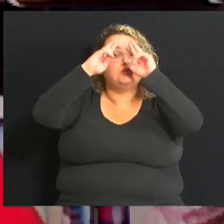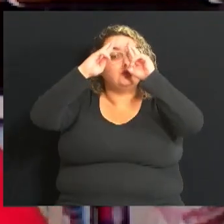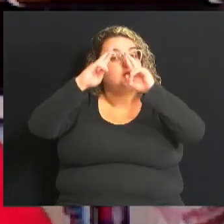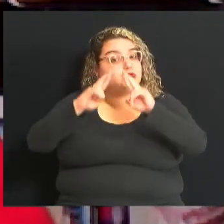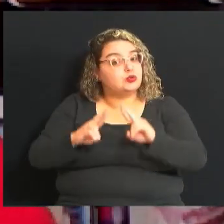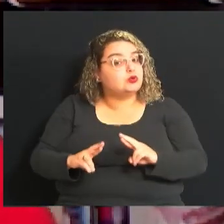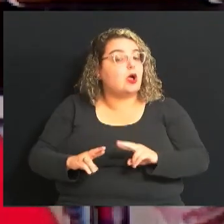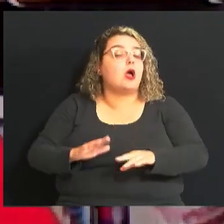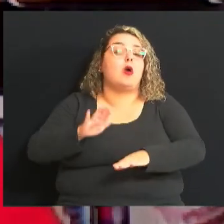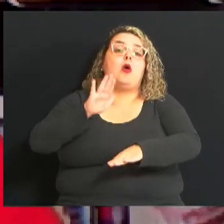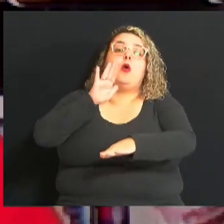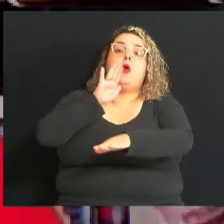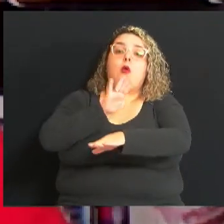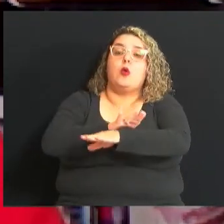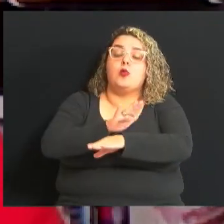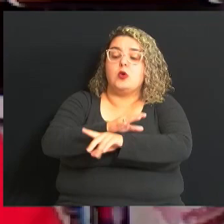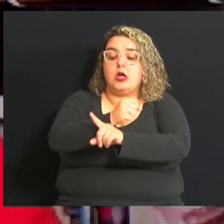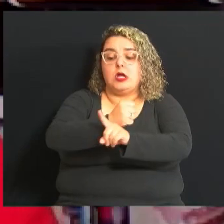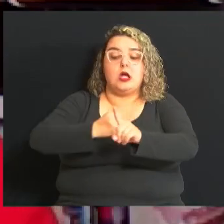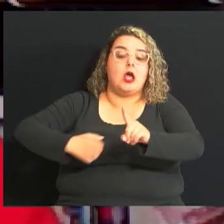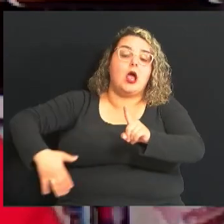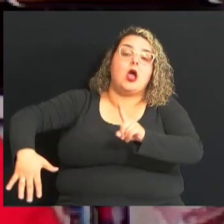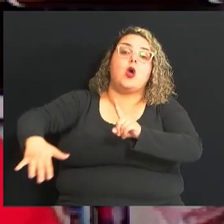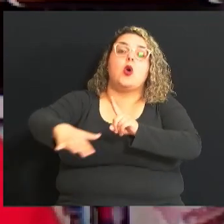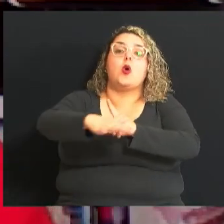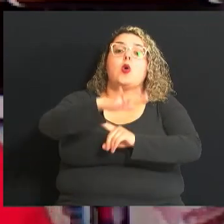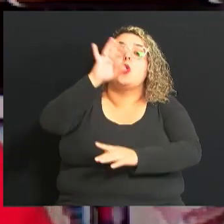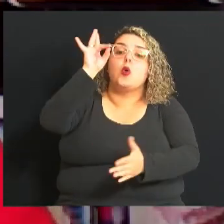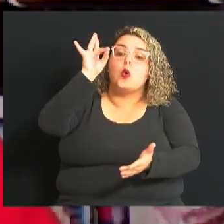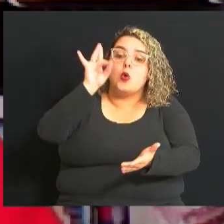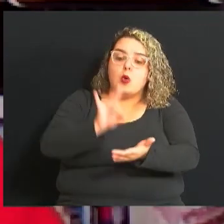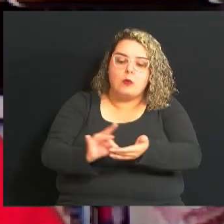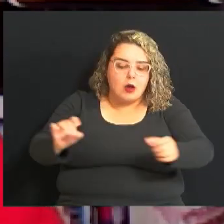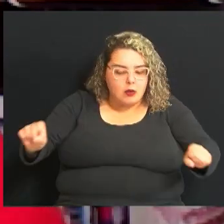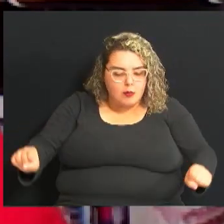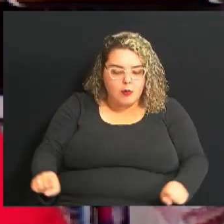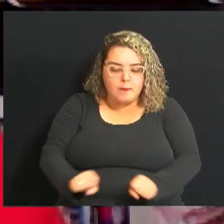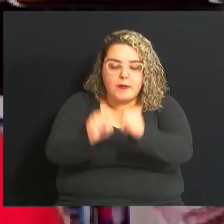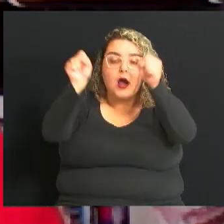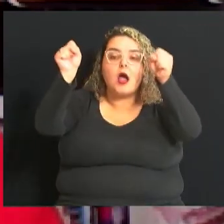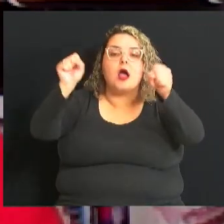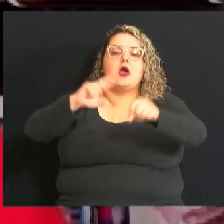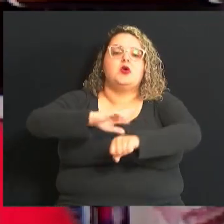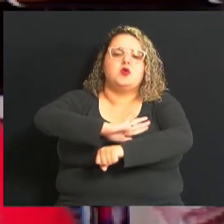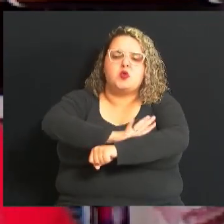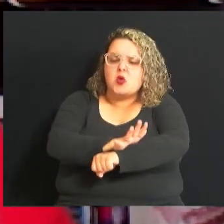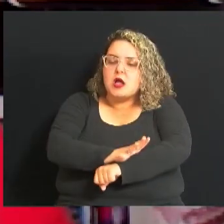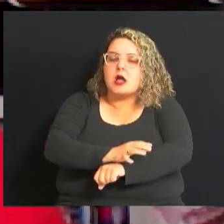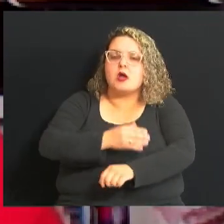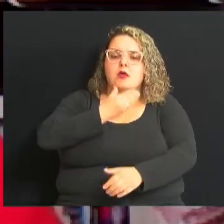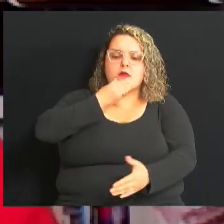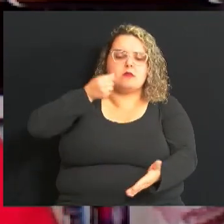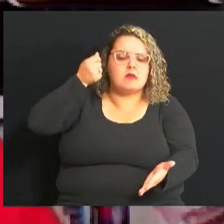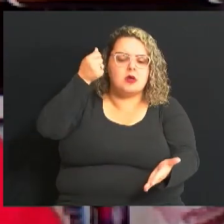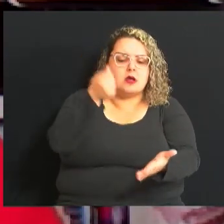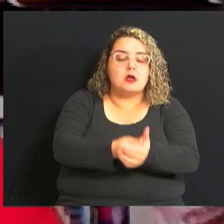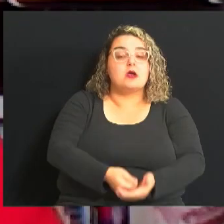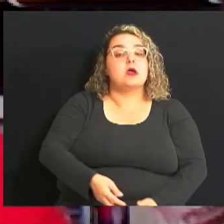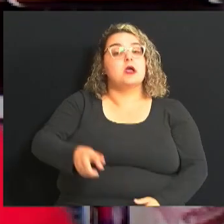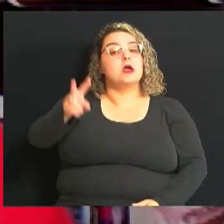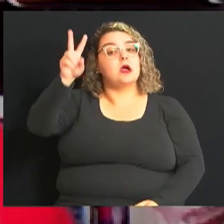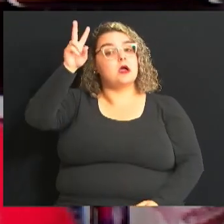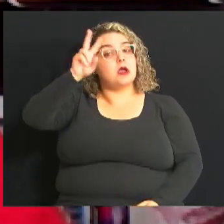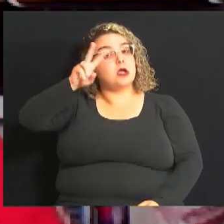uma sociedade que queira mesmo romper com o racismo, com o machismo, e que se lembre que